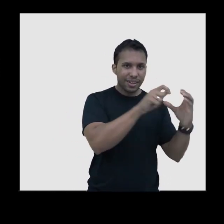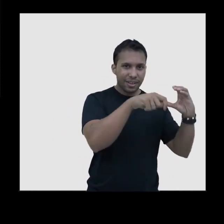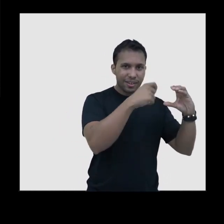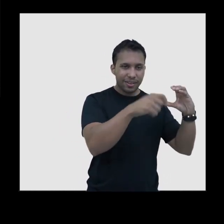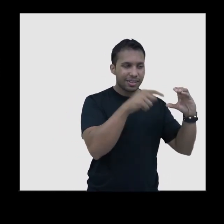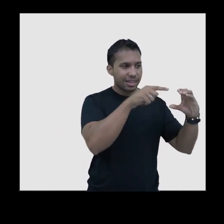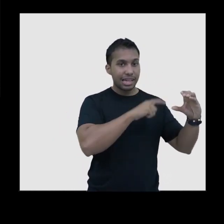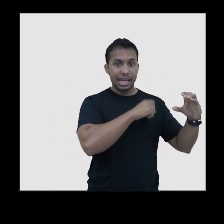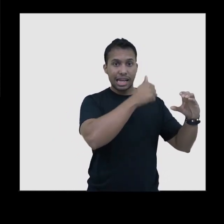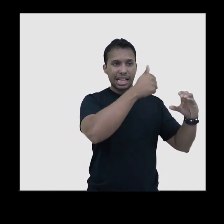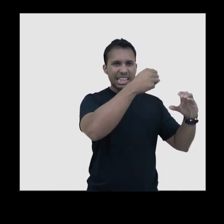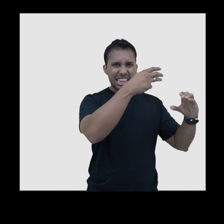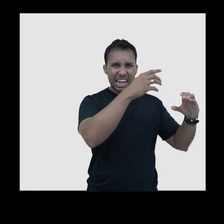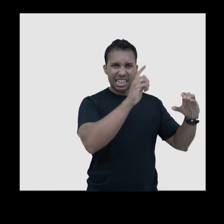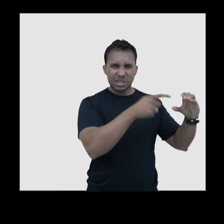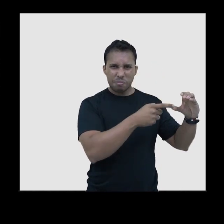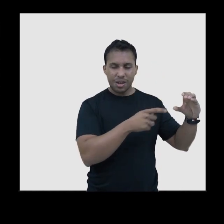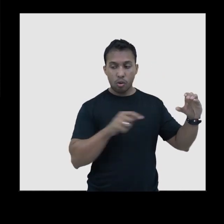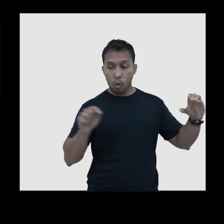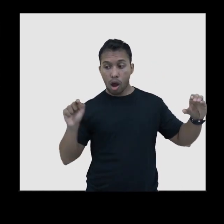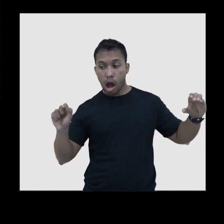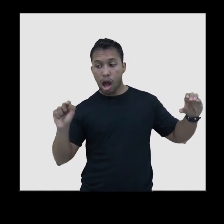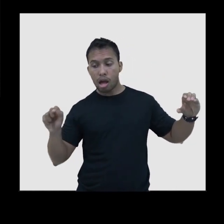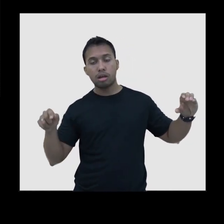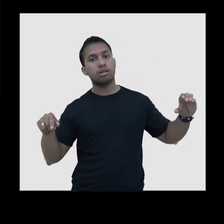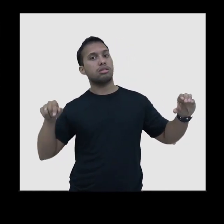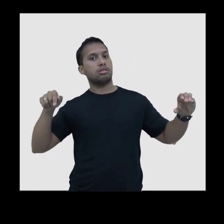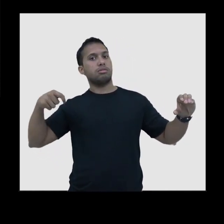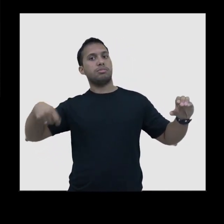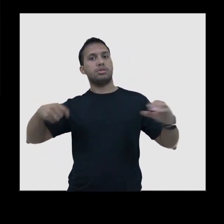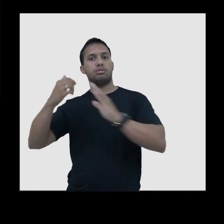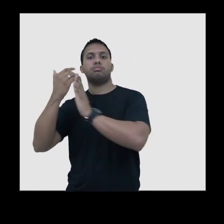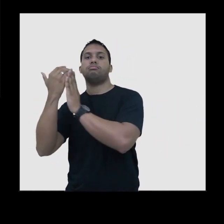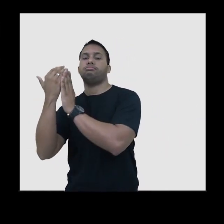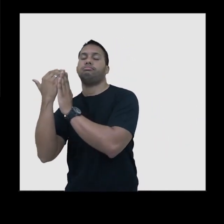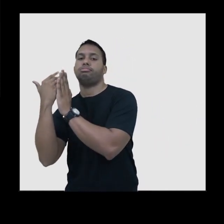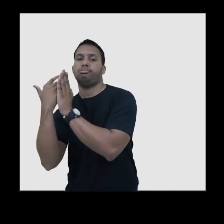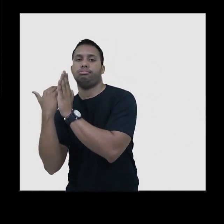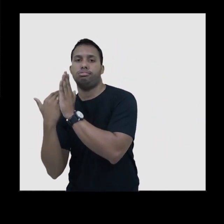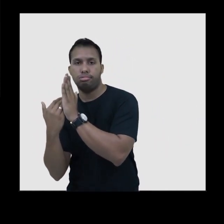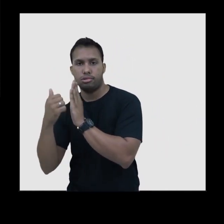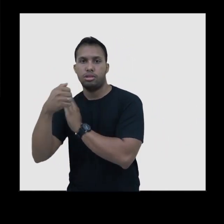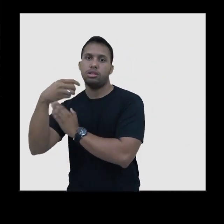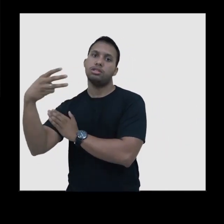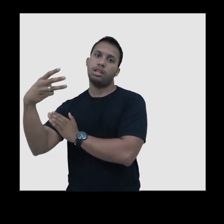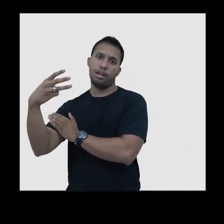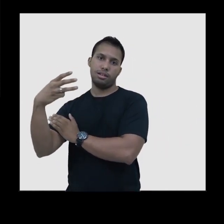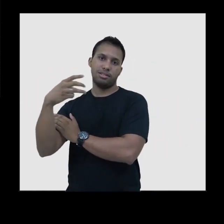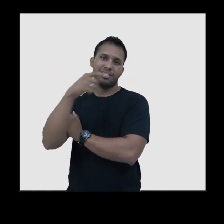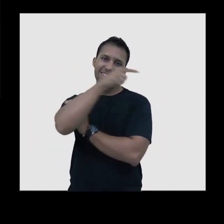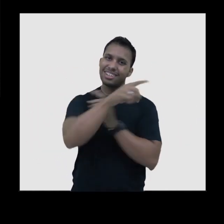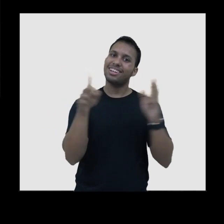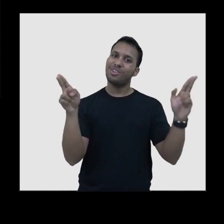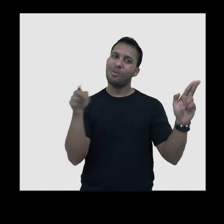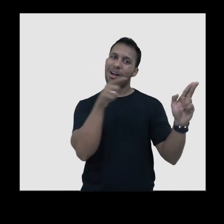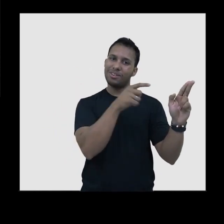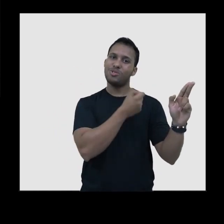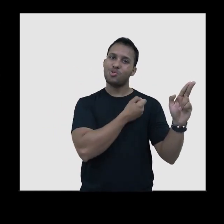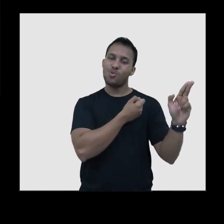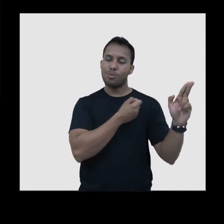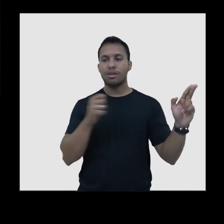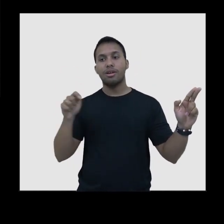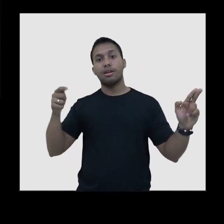é aqui onde a gente ajusta essas taxas. Ó. Uma tá aqui no meu caso, eu vou diminuir bastante. Aqui eu vou botar